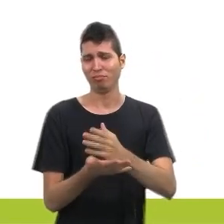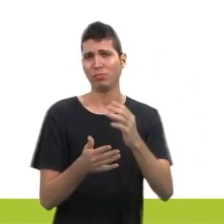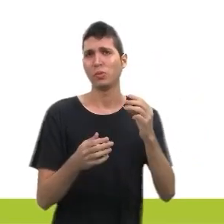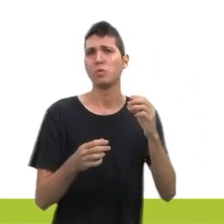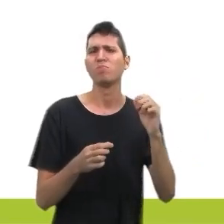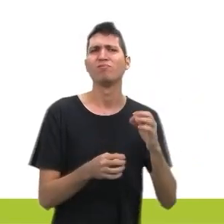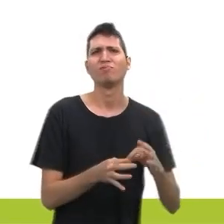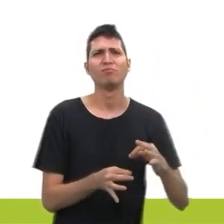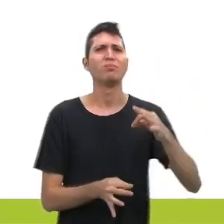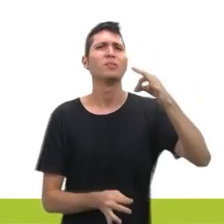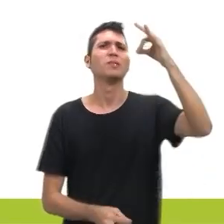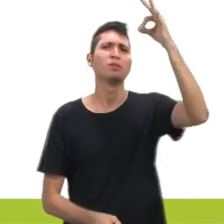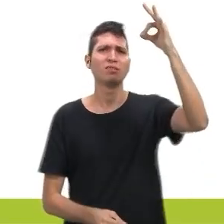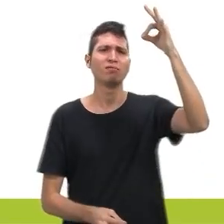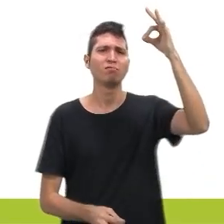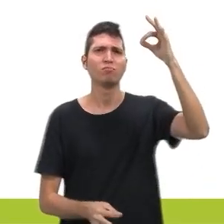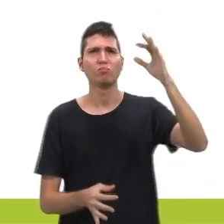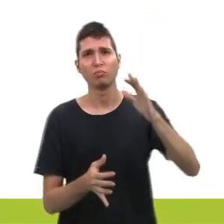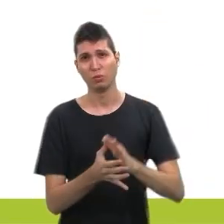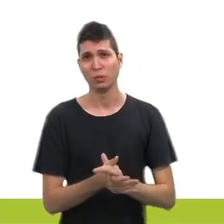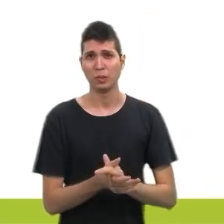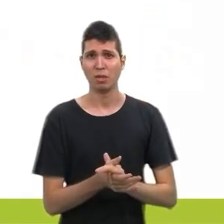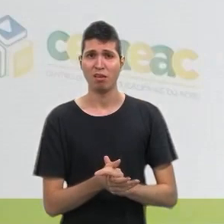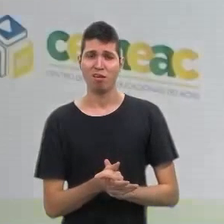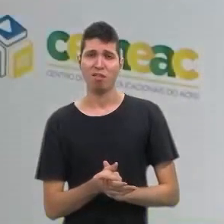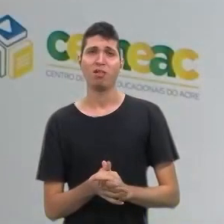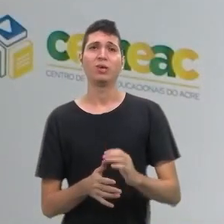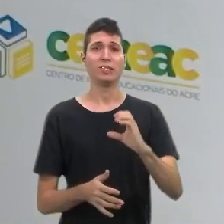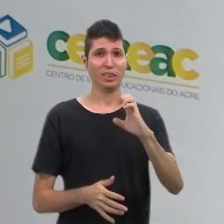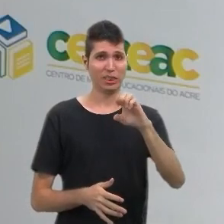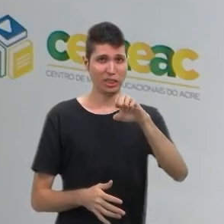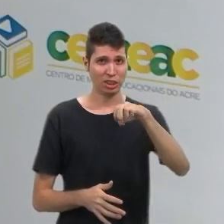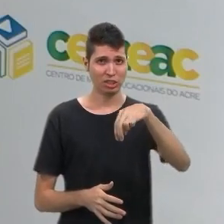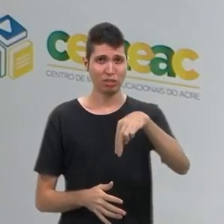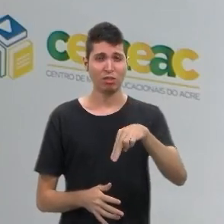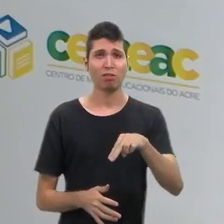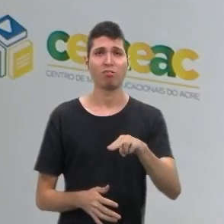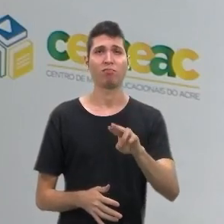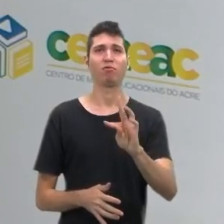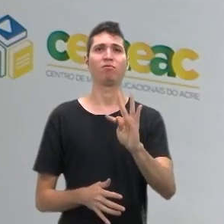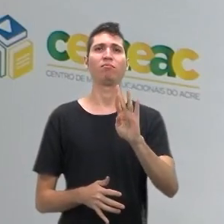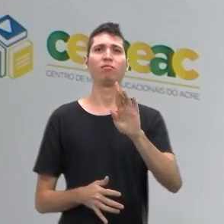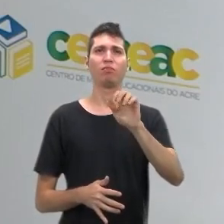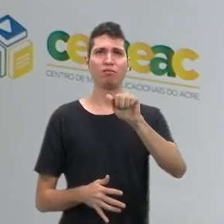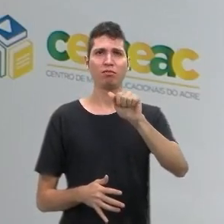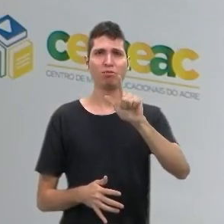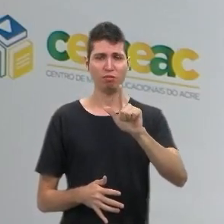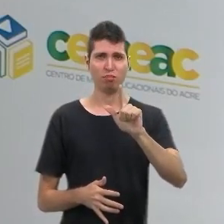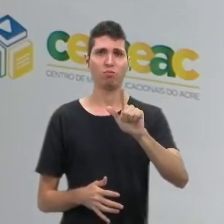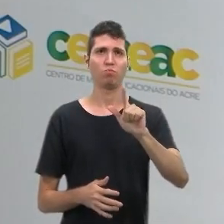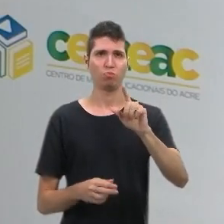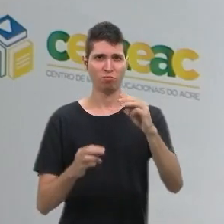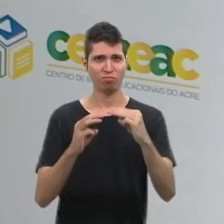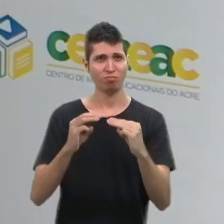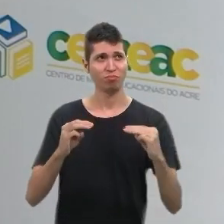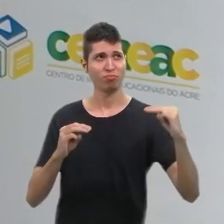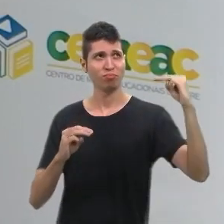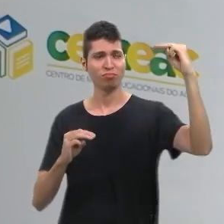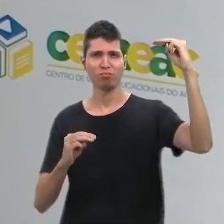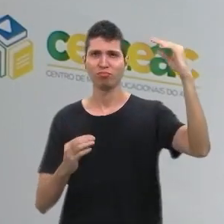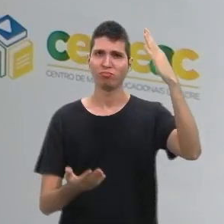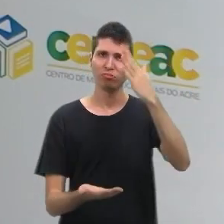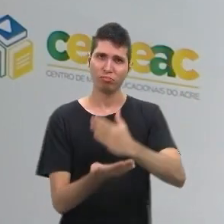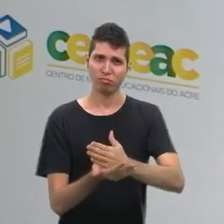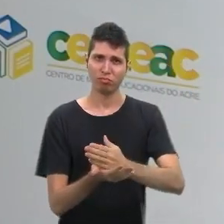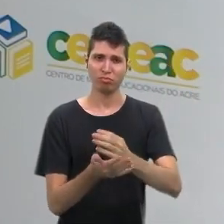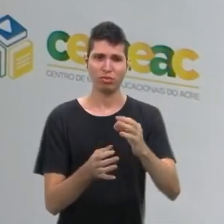está ligado à ideia do termo central. Então fiquem de olho nessa ideia do termo central. Identifica quem é o termo central, faz uma quantidade. A